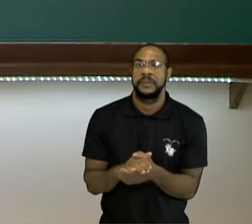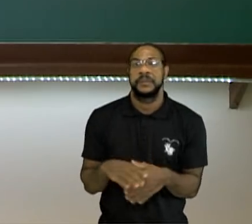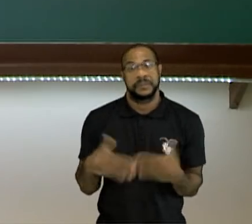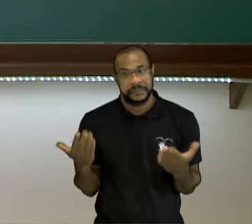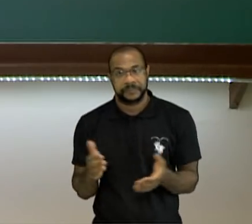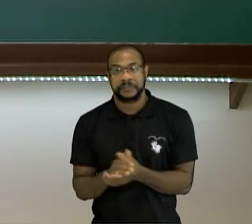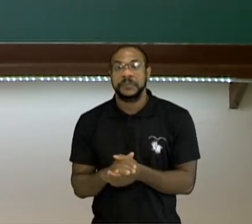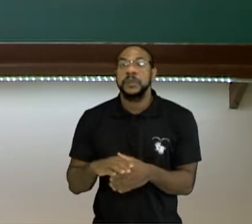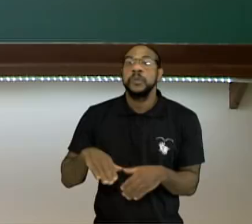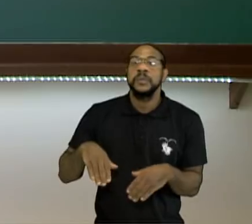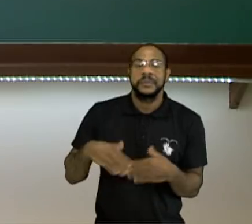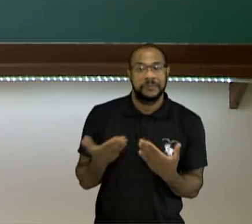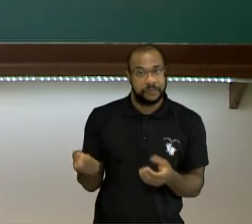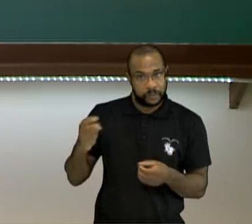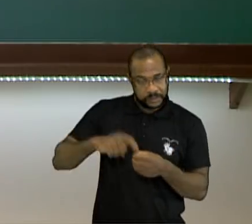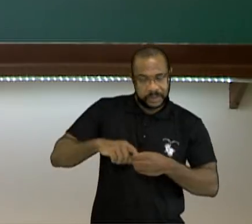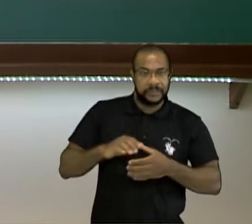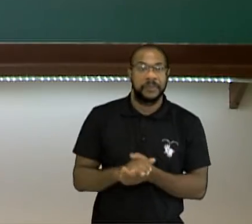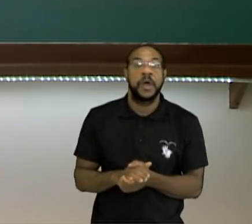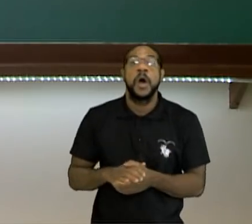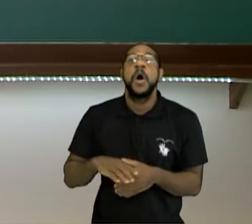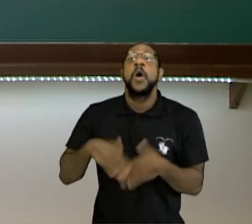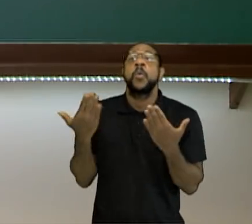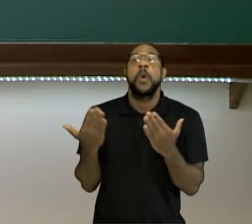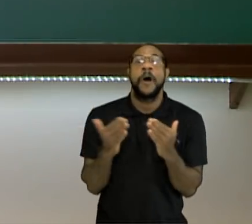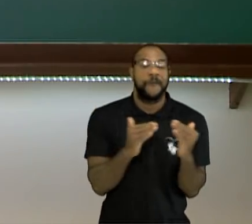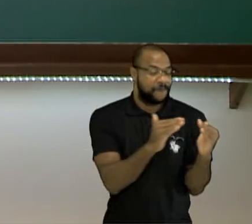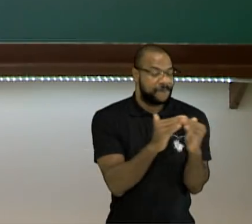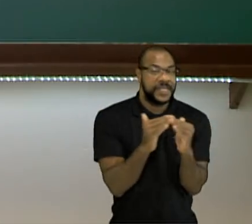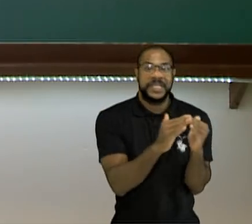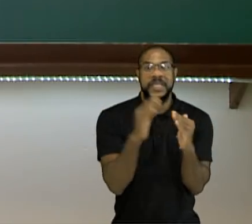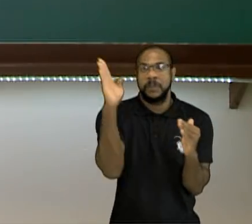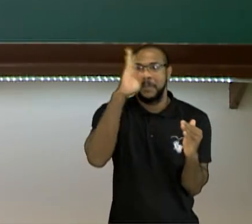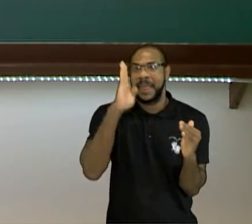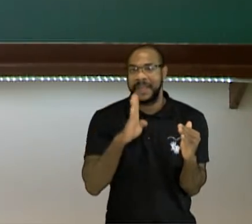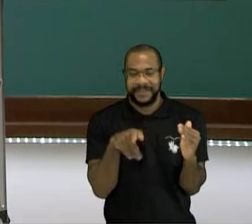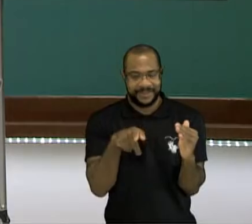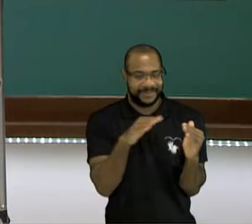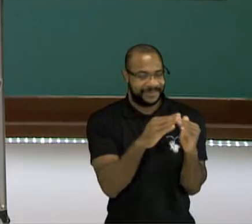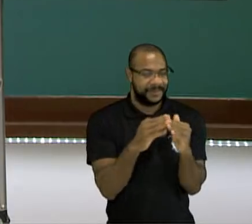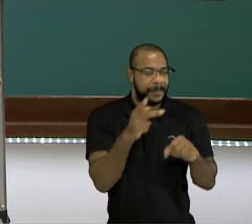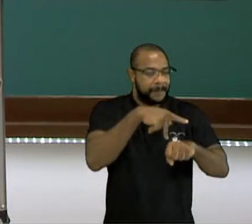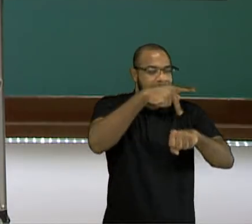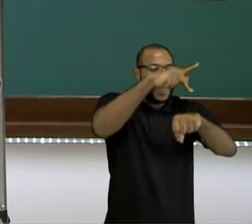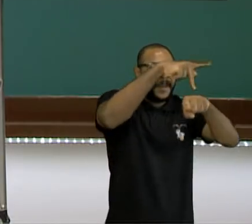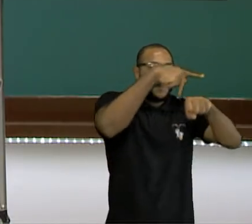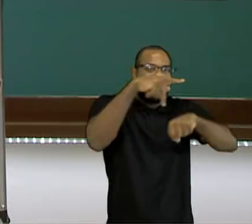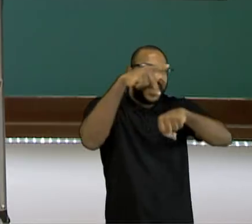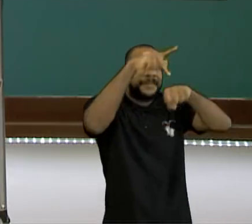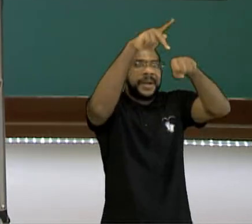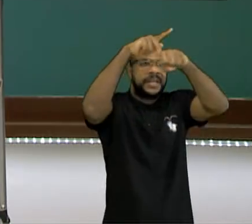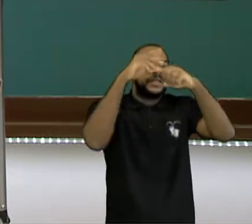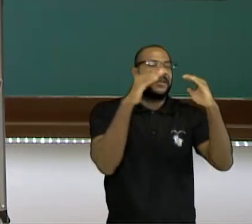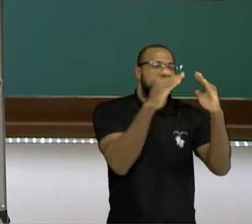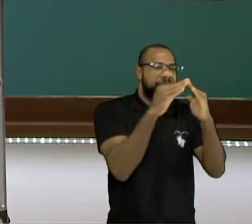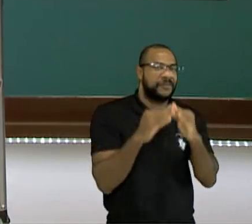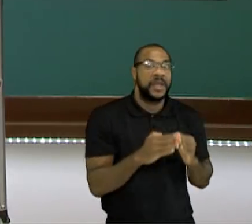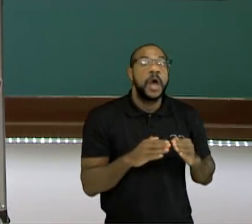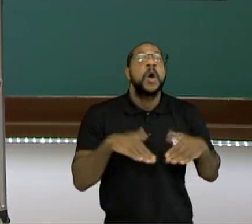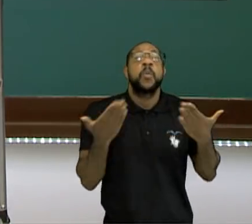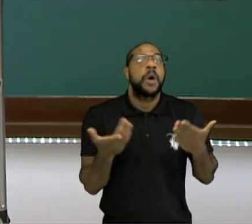Voltamos então com a correção, bem tranquilo para responder, né? Dos países sul-americanos ali com quais o Brasil não